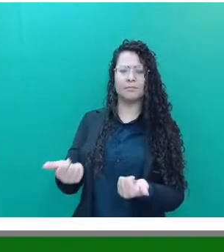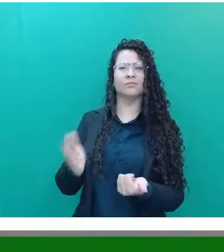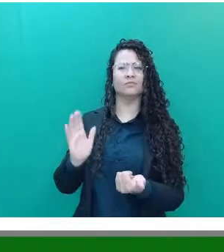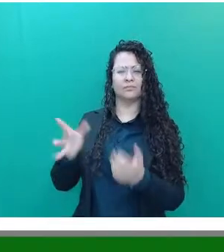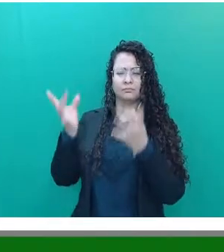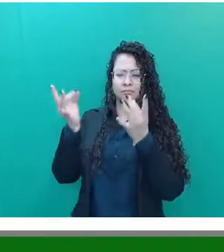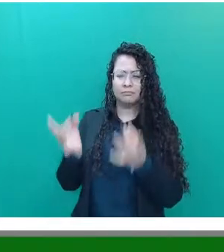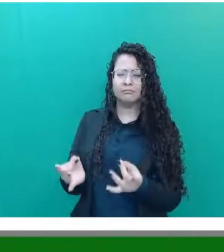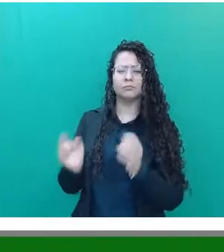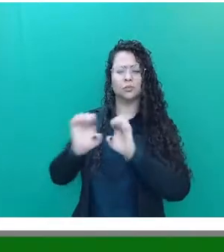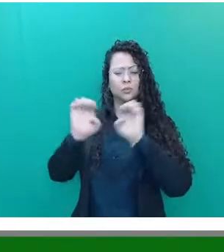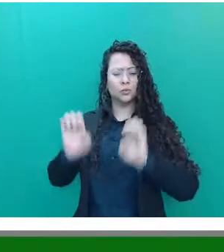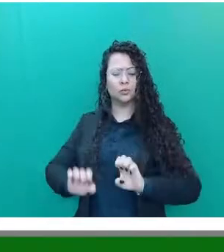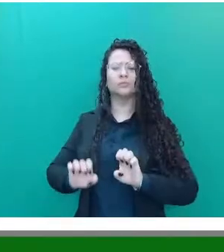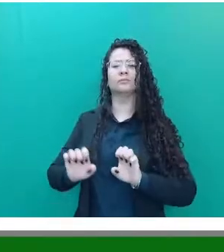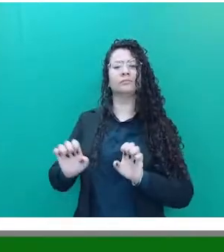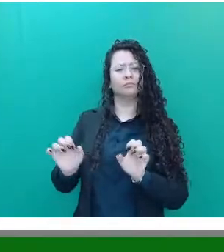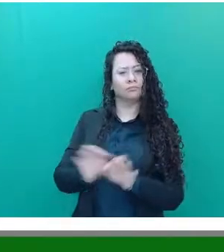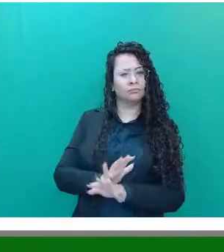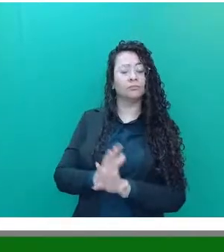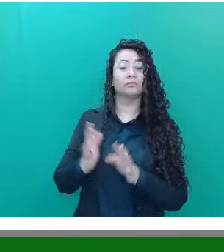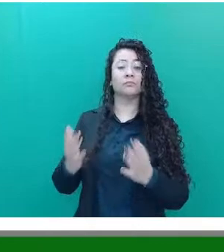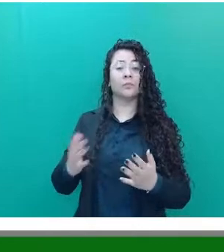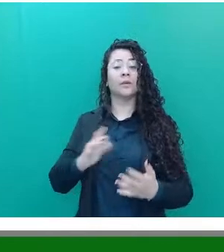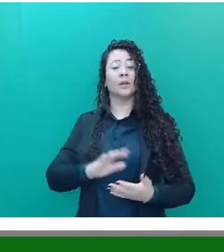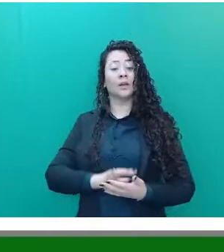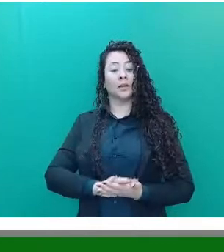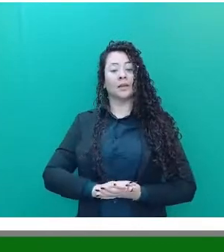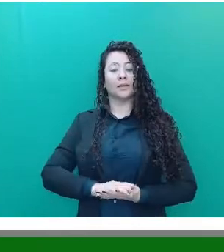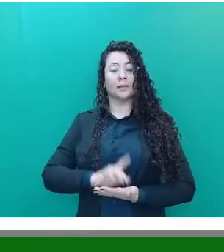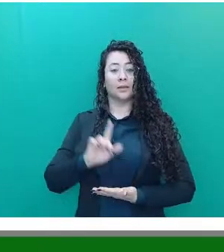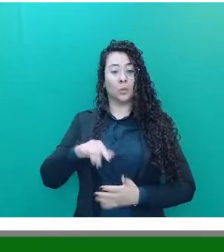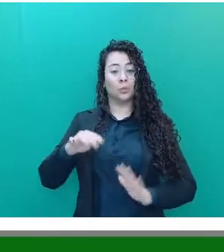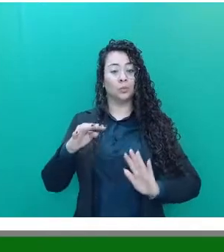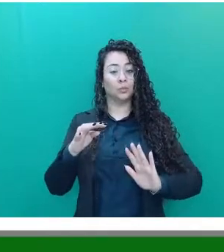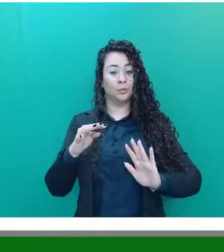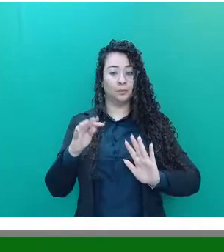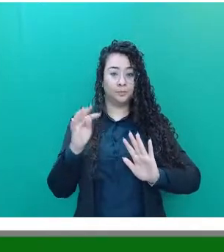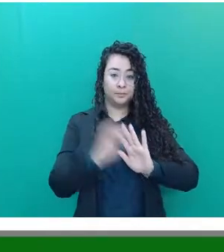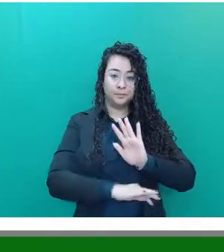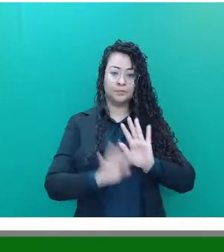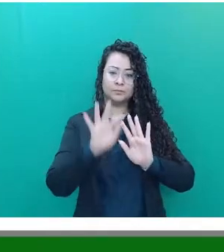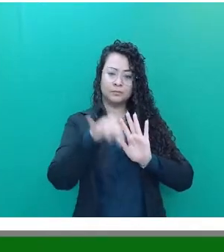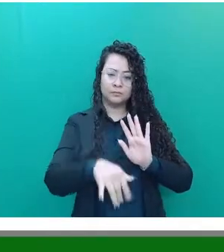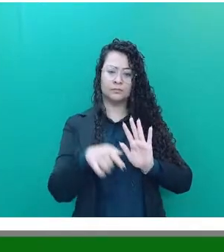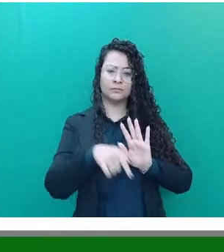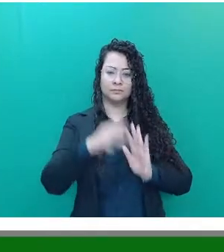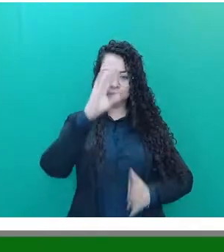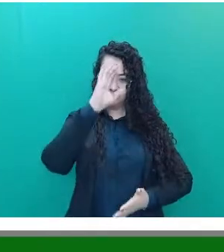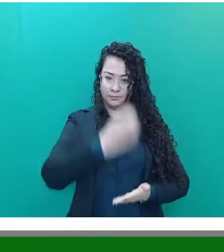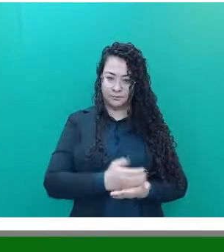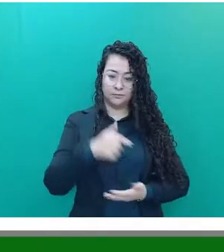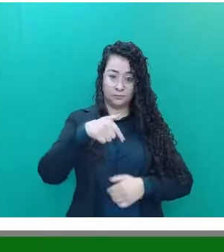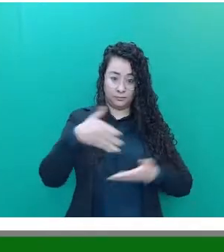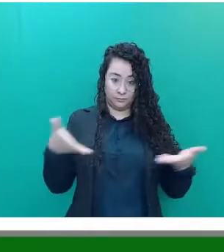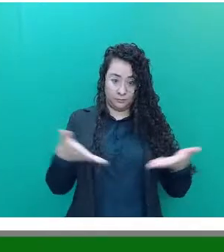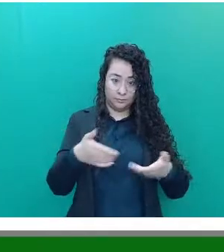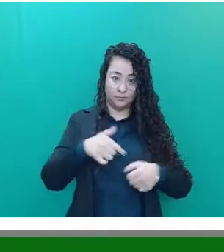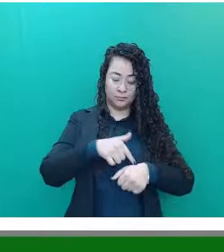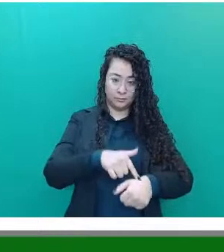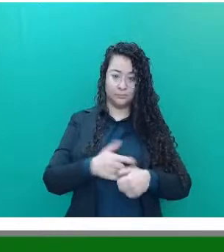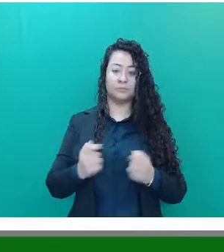né? E o texto final da tese, agora para o momento da defesa, ele